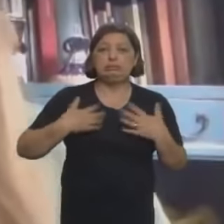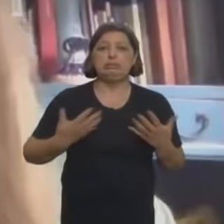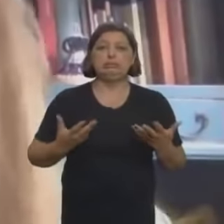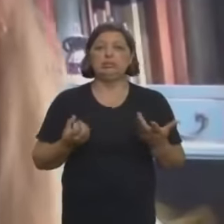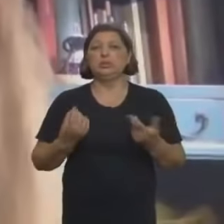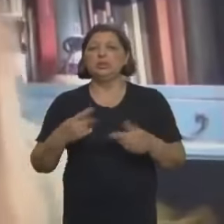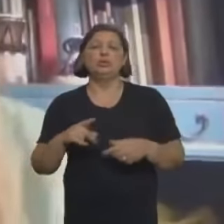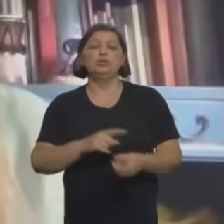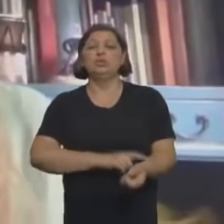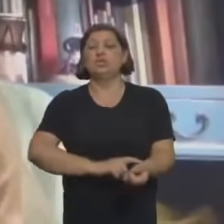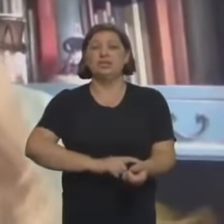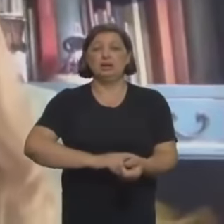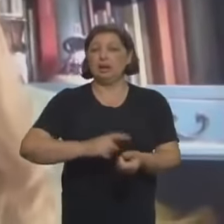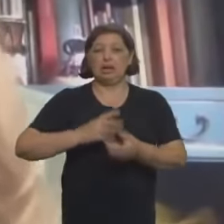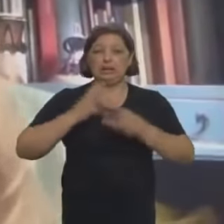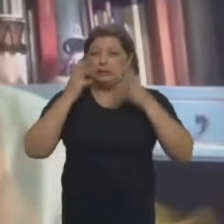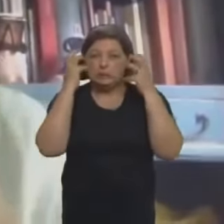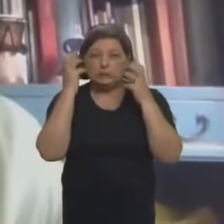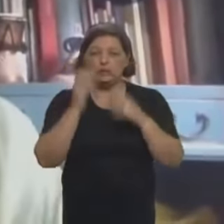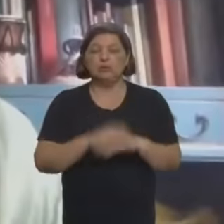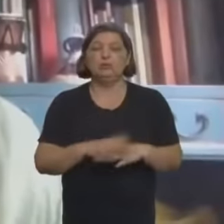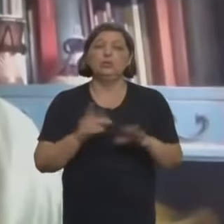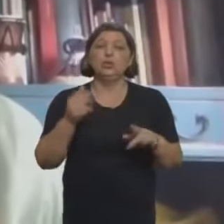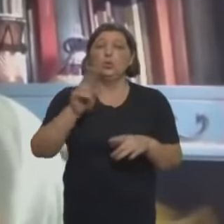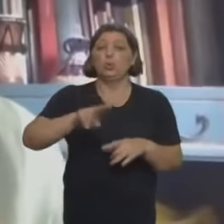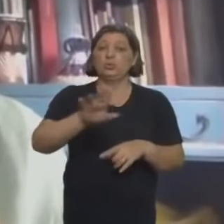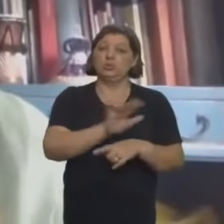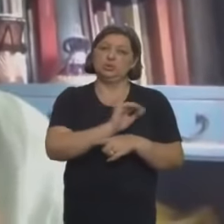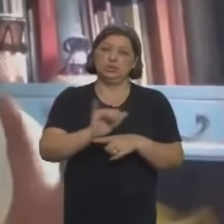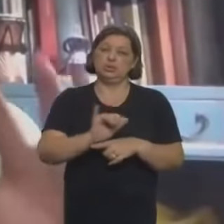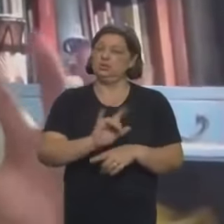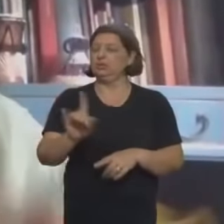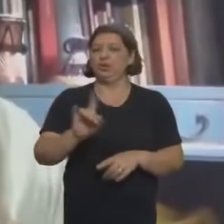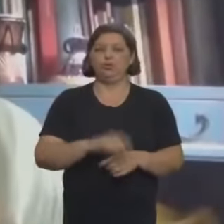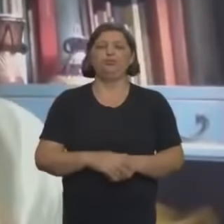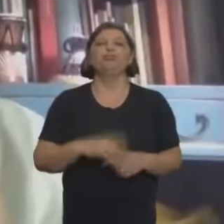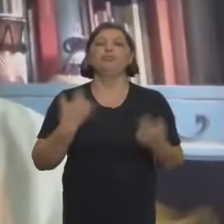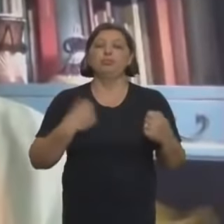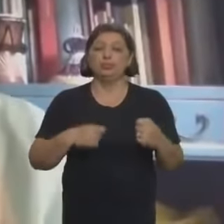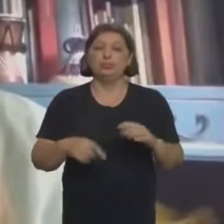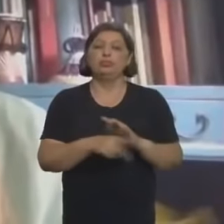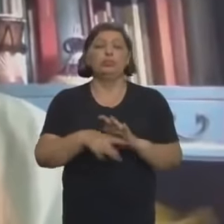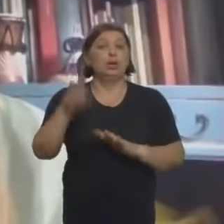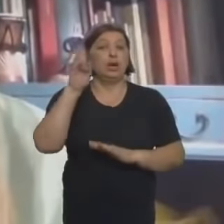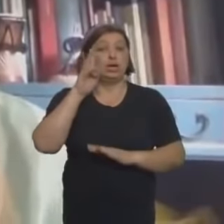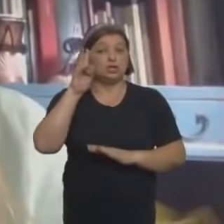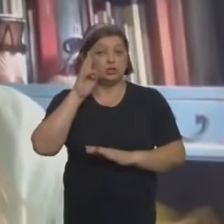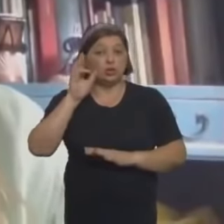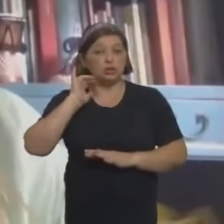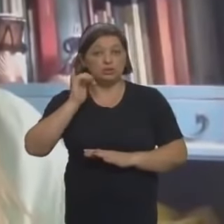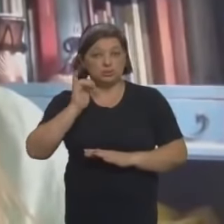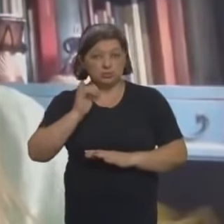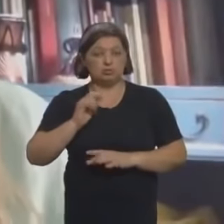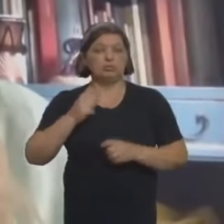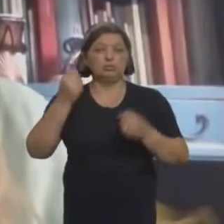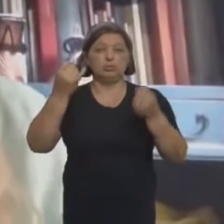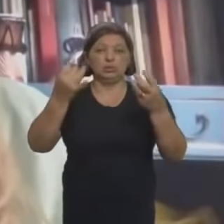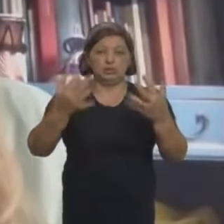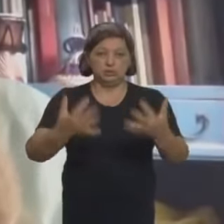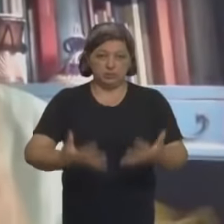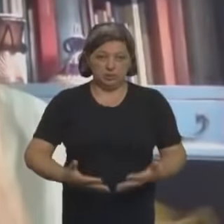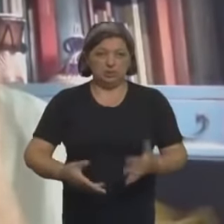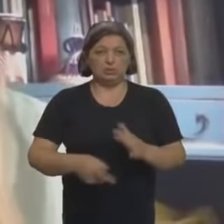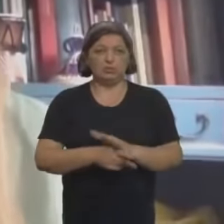você estiver com raiva, use essas estratégias. Não. A gente traz a história, o caso, coloca, né,